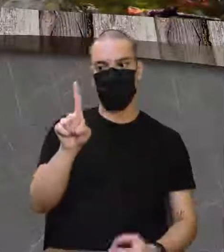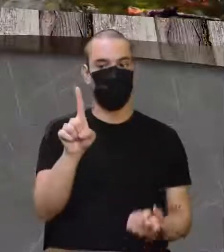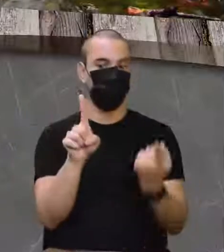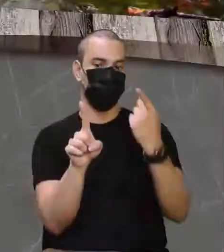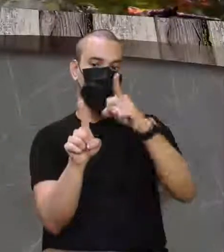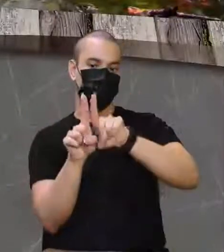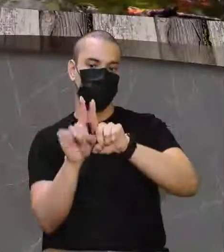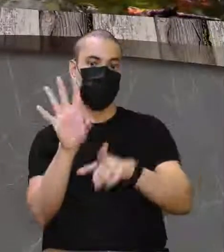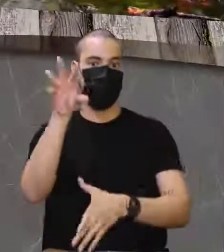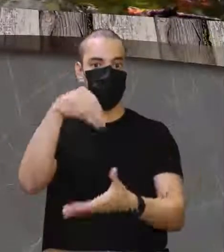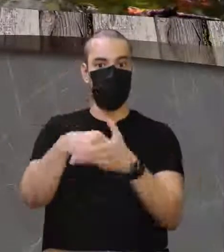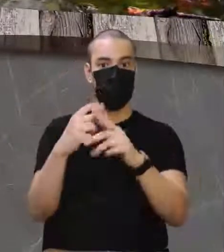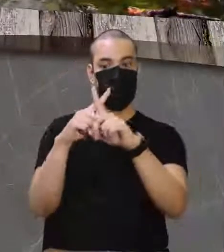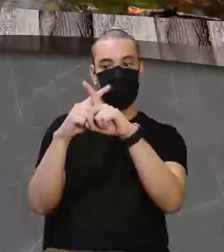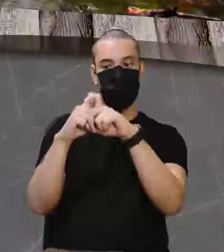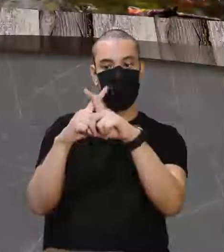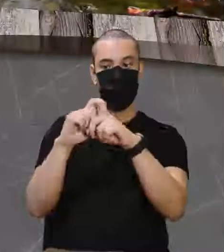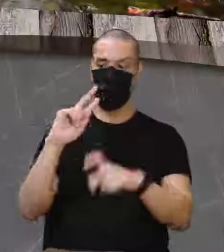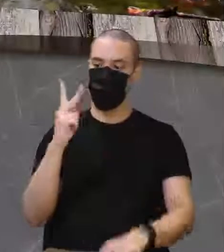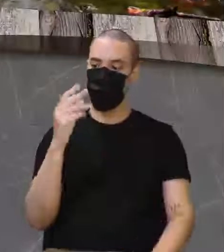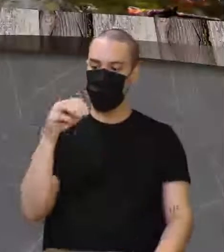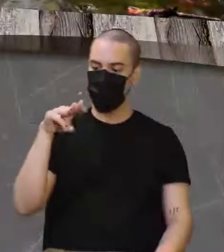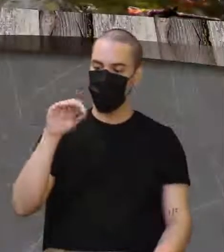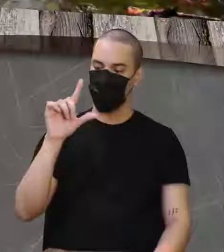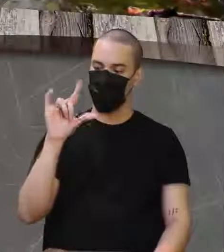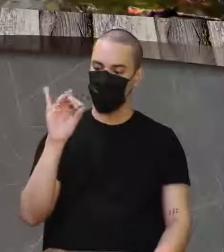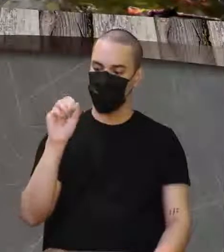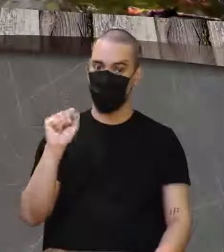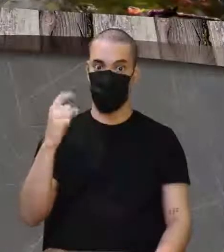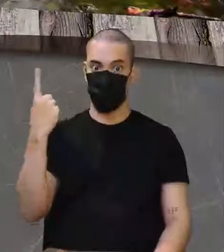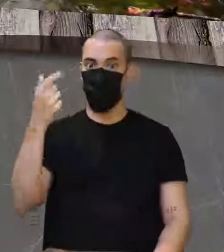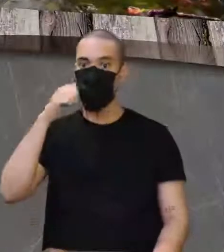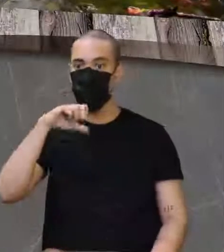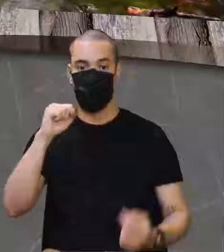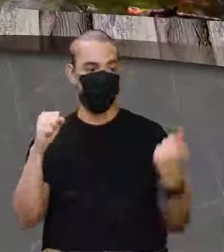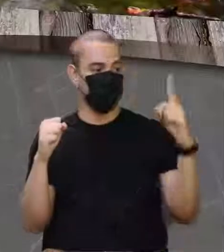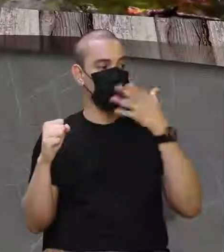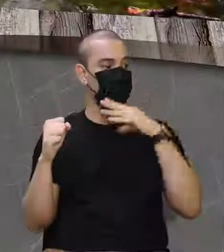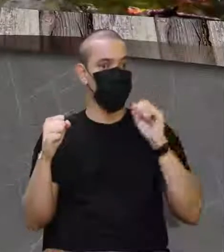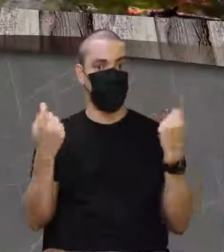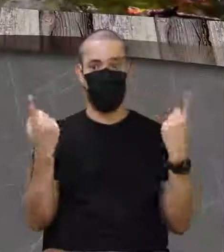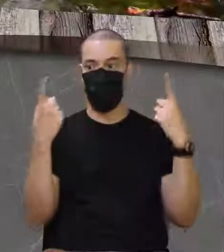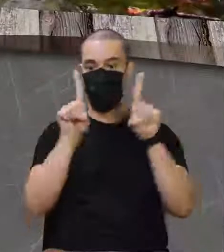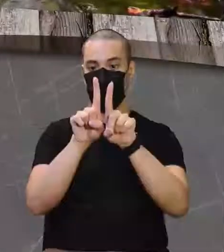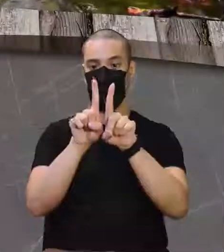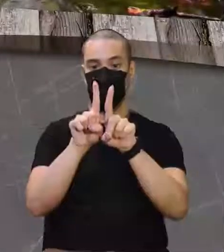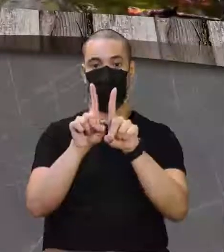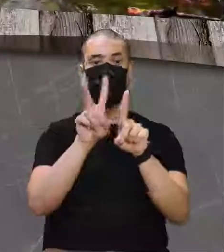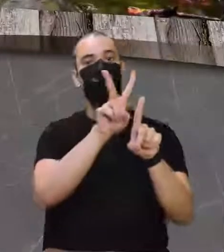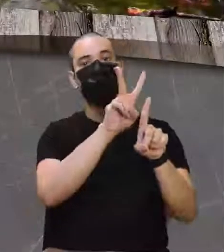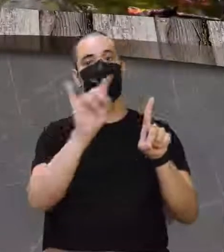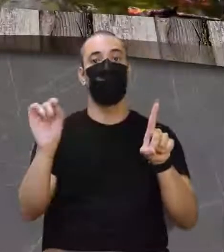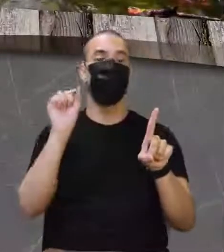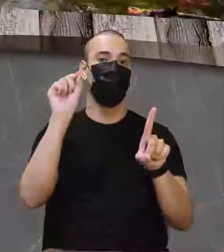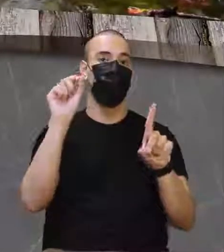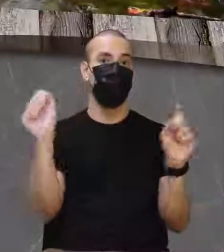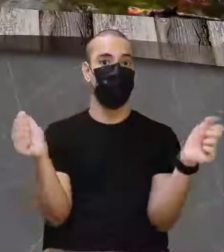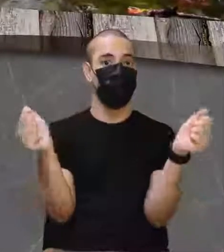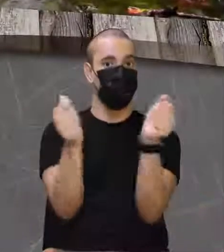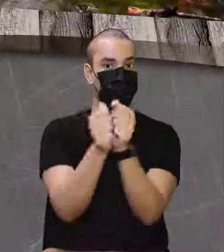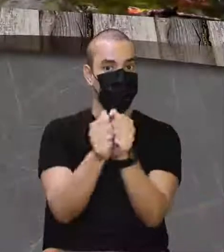nos cromossomos homólogos, um de origem paterna, outro de origem materna, vão